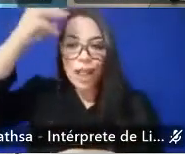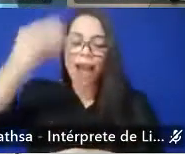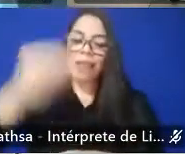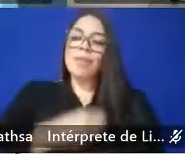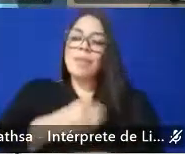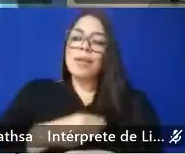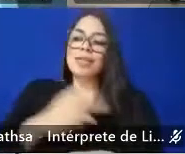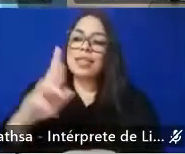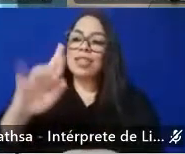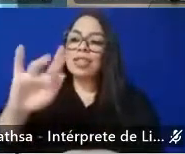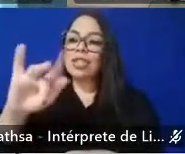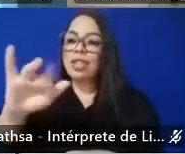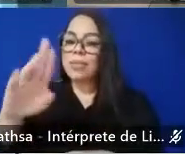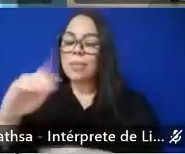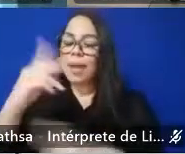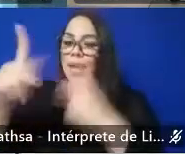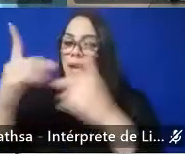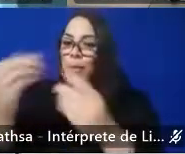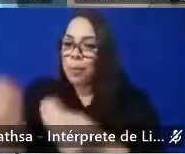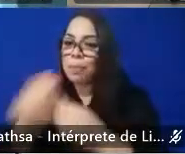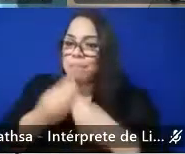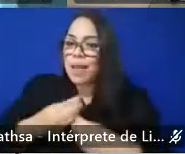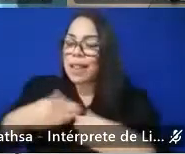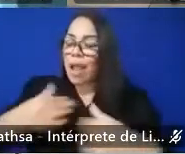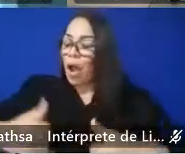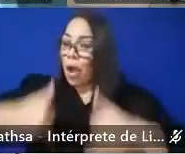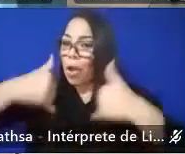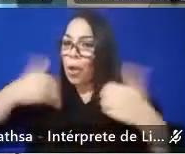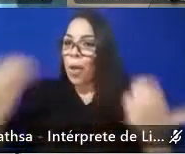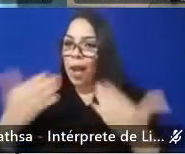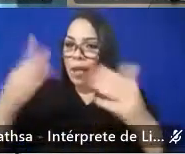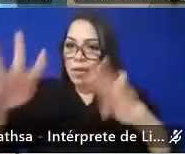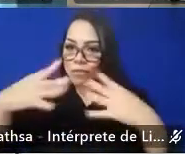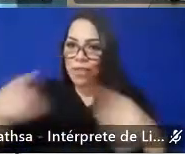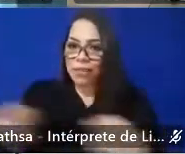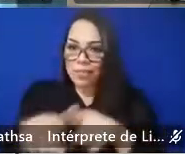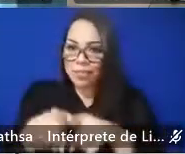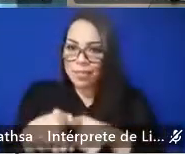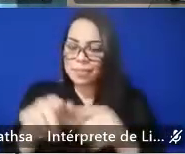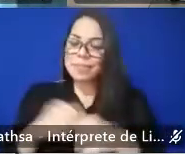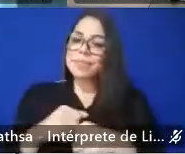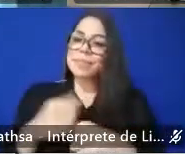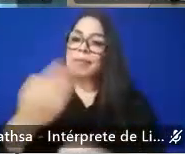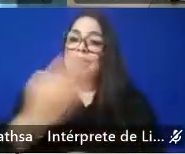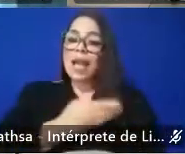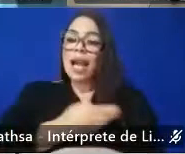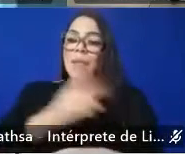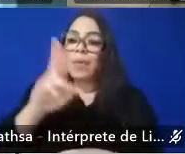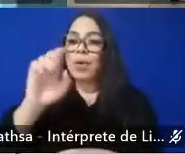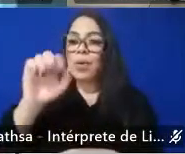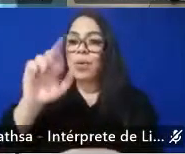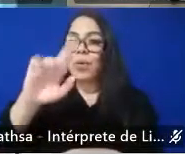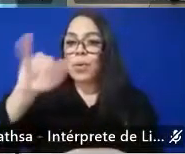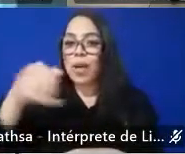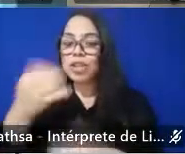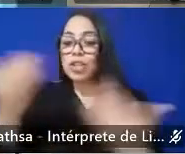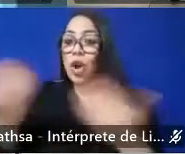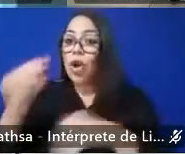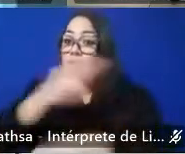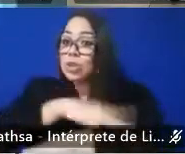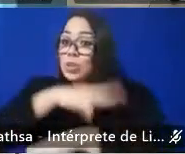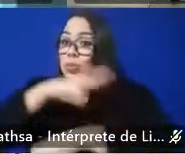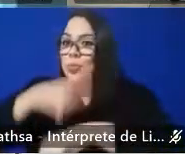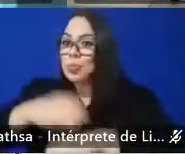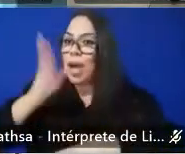quitando meu orgulho e que certamente estamos assistindo meus amigos hoje magistrados e